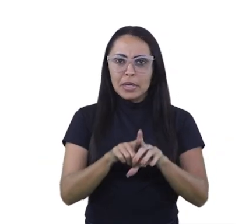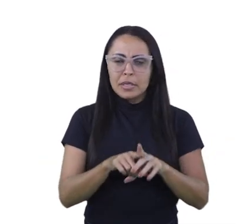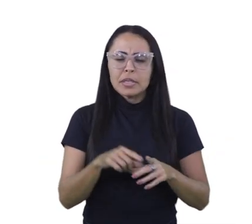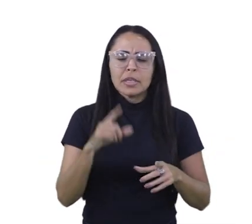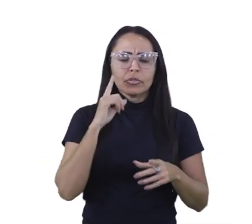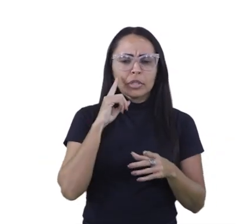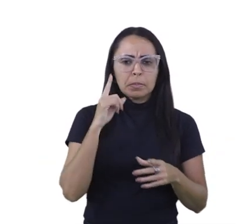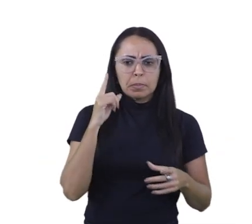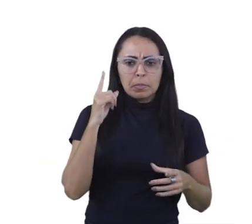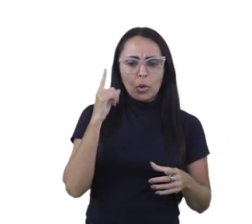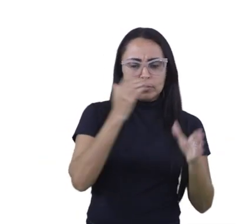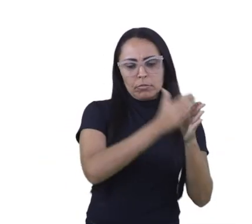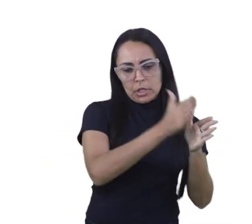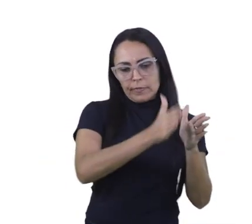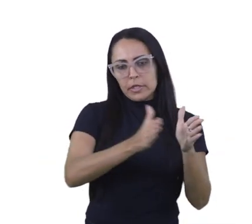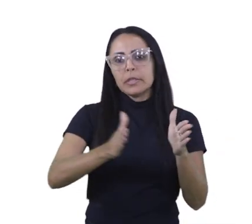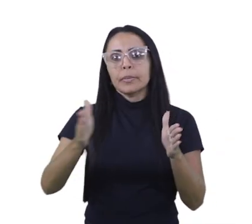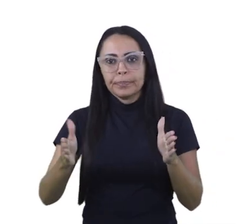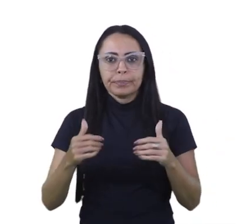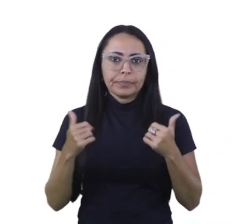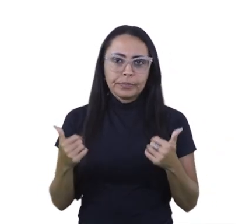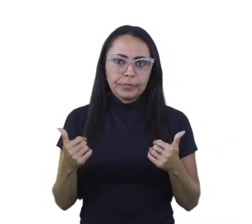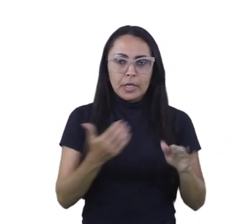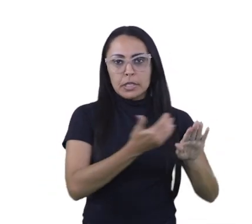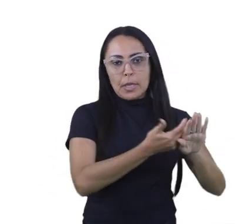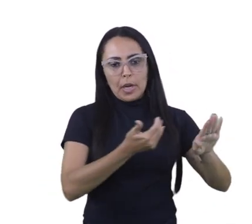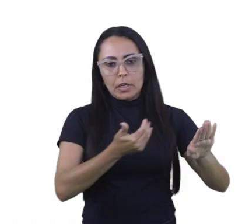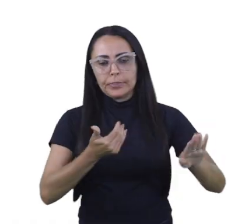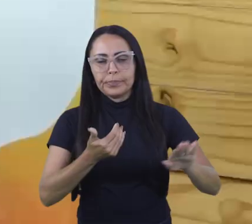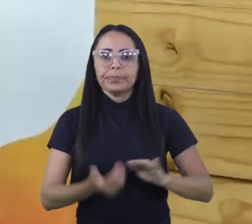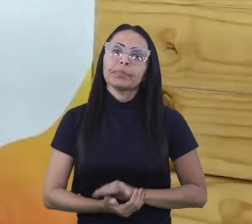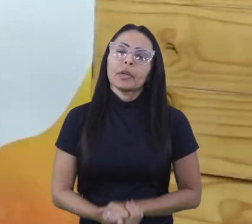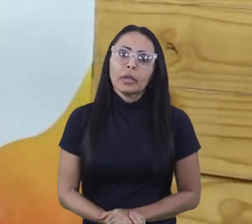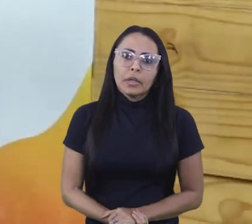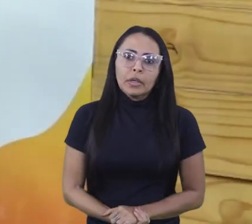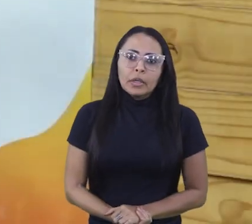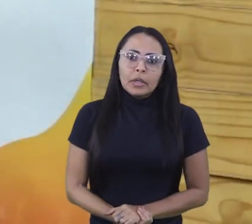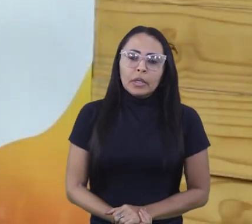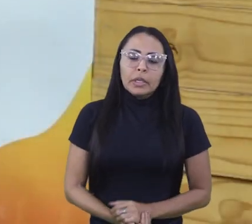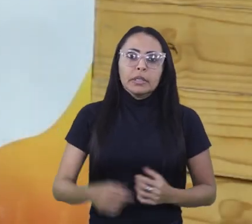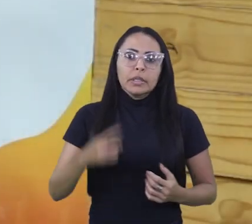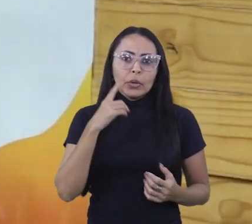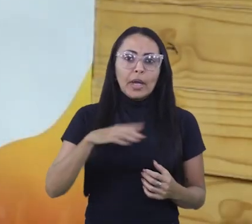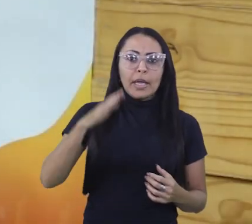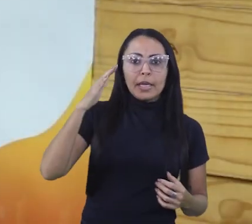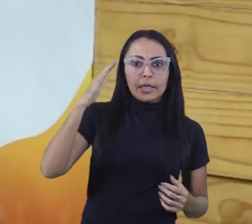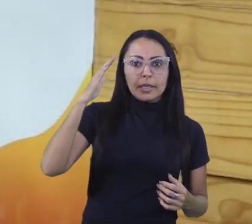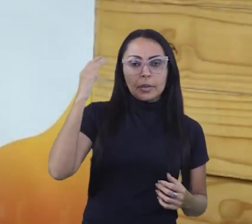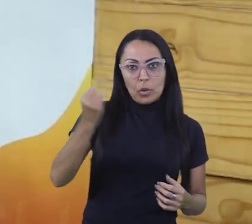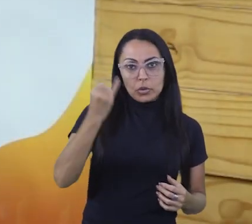assim, dividida, tá certo? Separada. Então, é importante você entender o seguinte, se liga